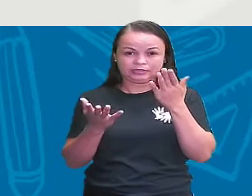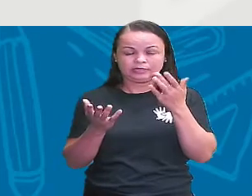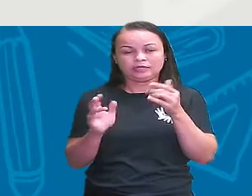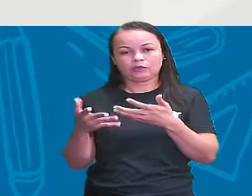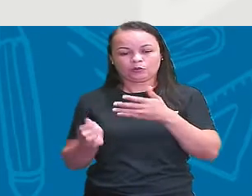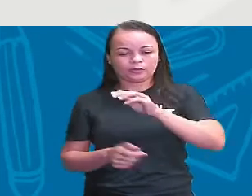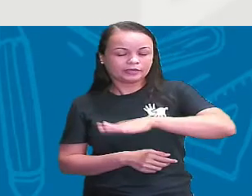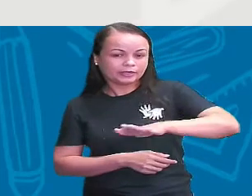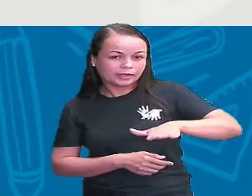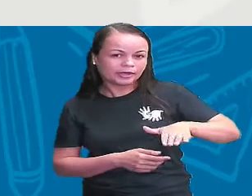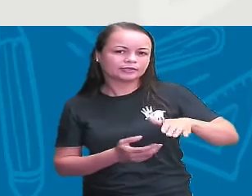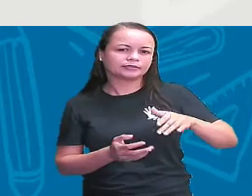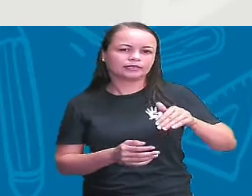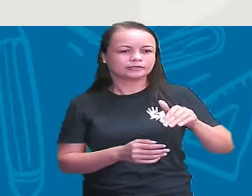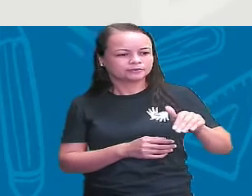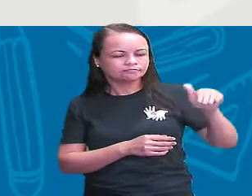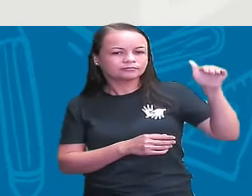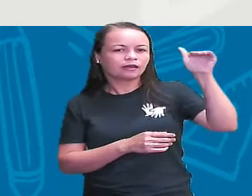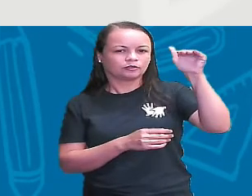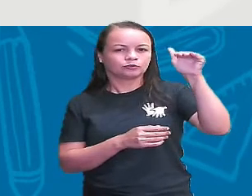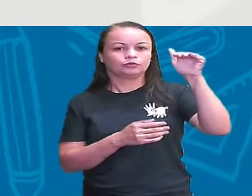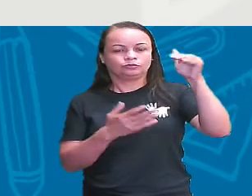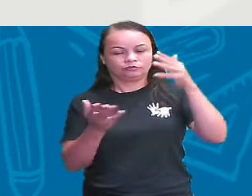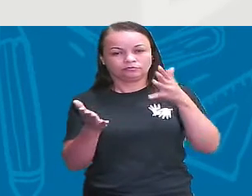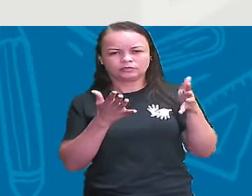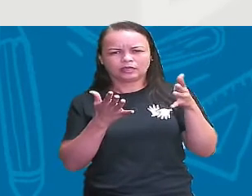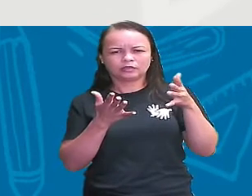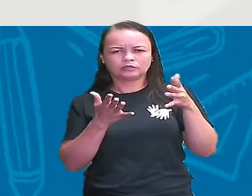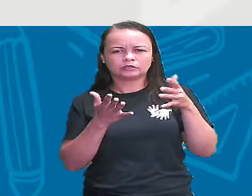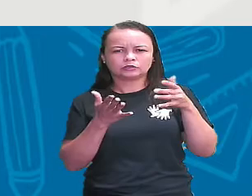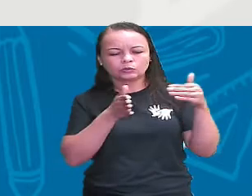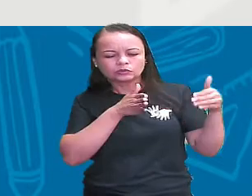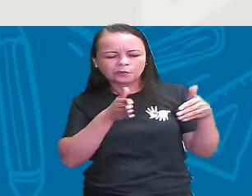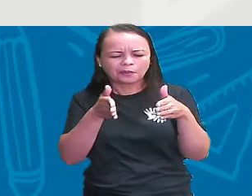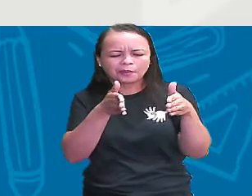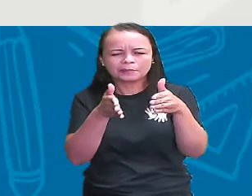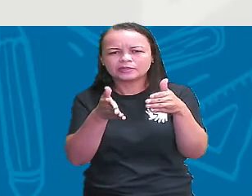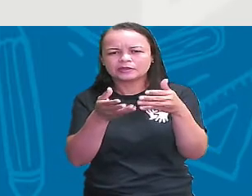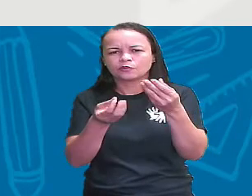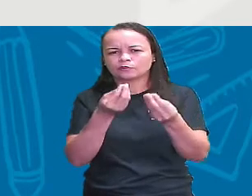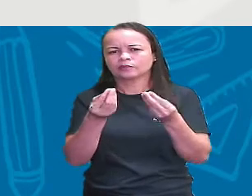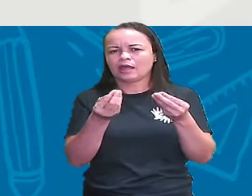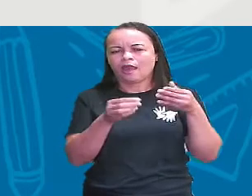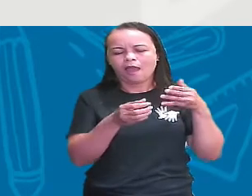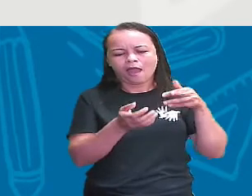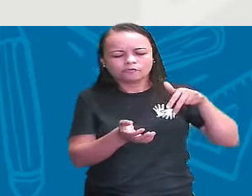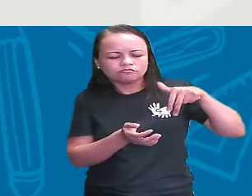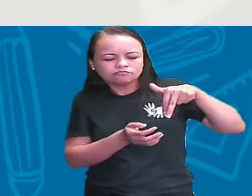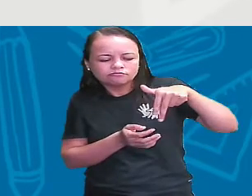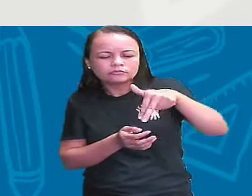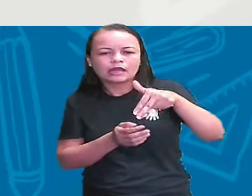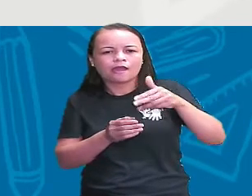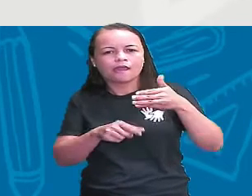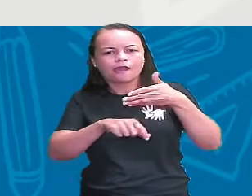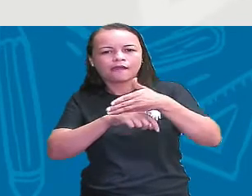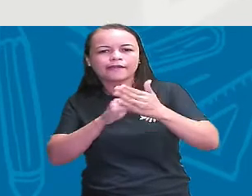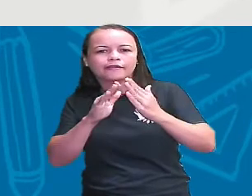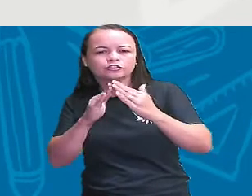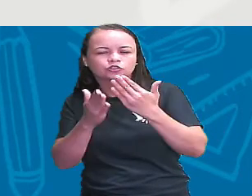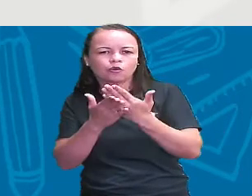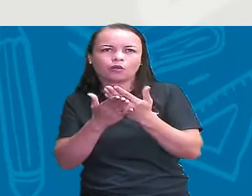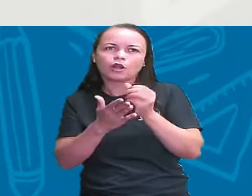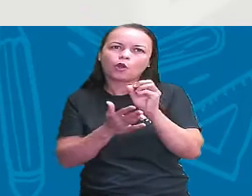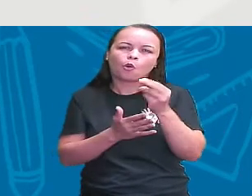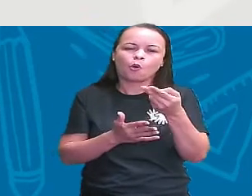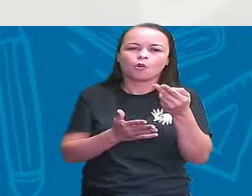adultos, no seu trajeto, quando você faz, certo? Até a escola ou até a casa de um